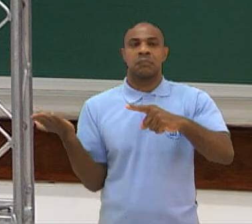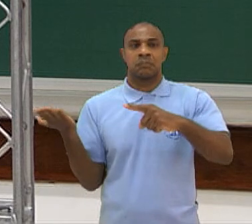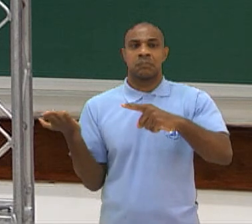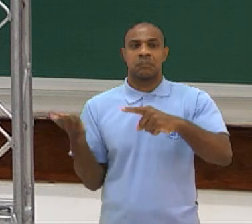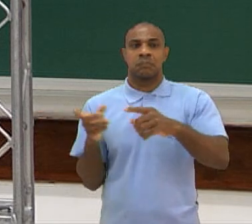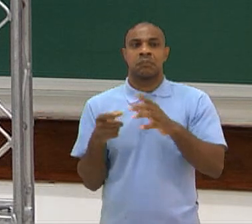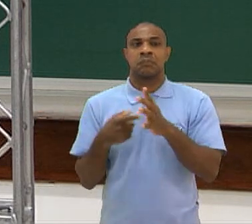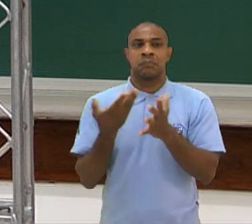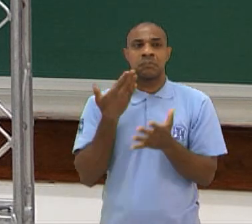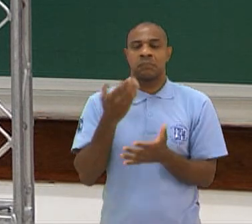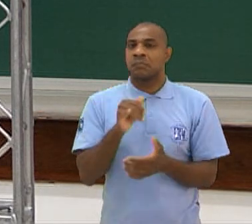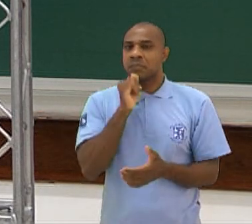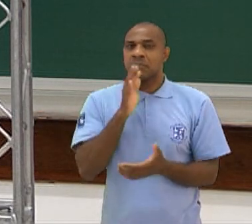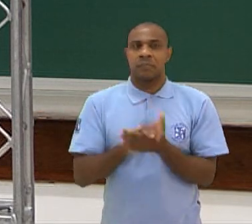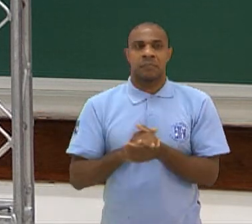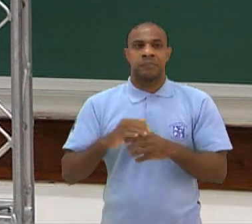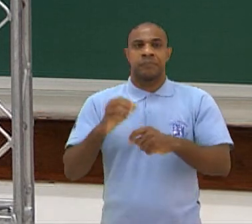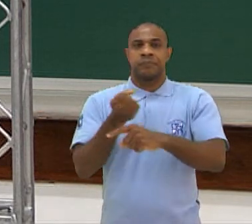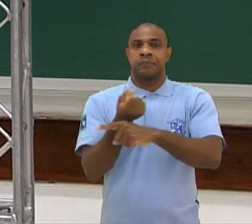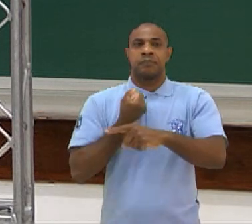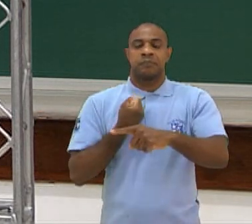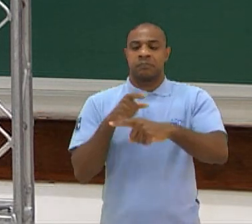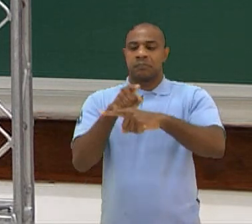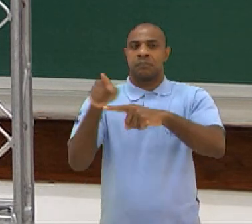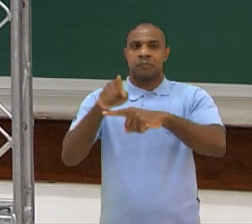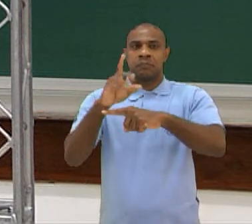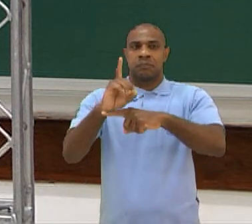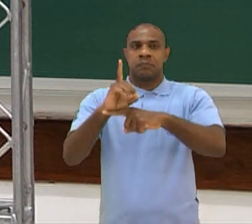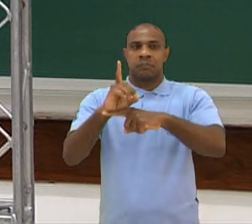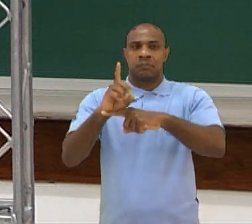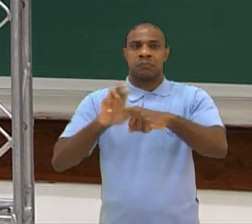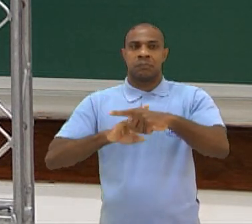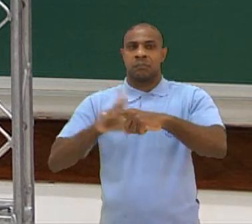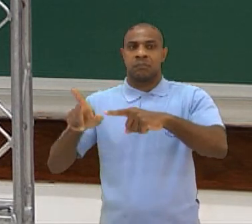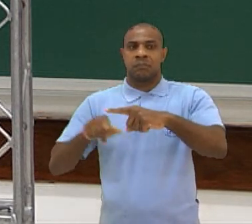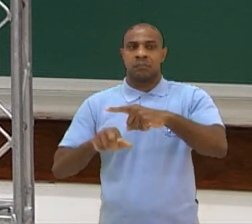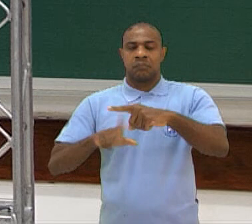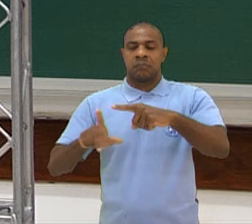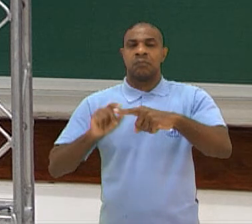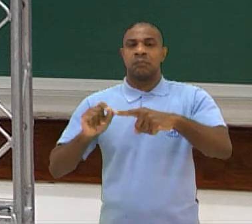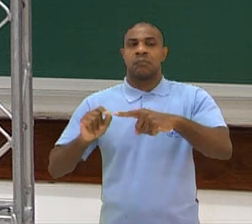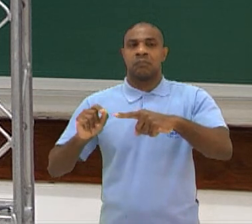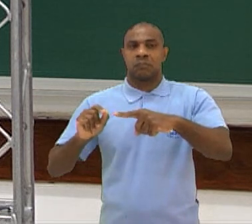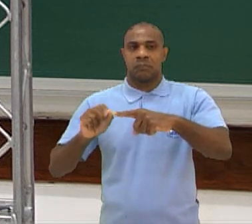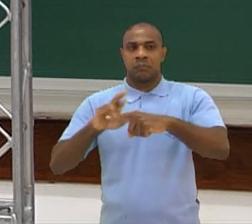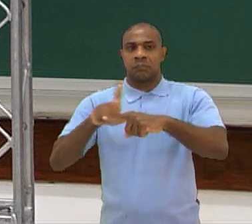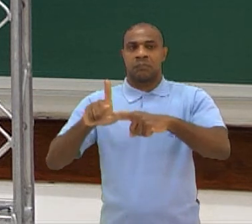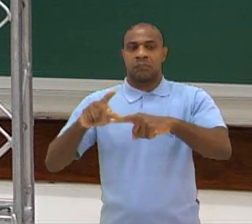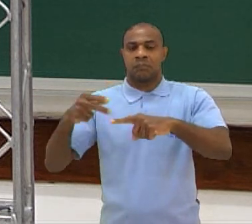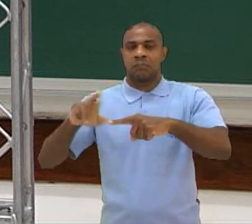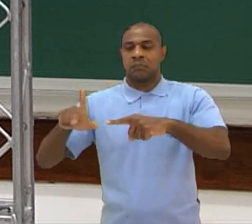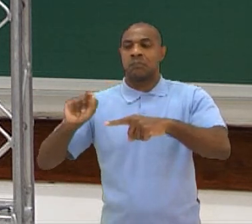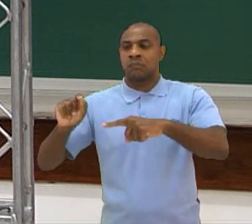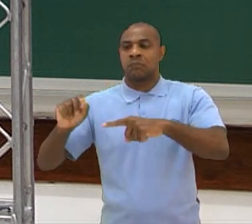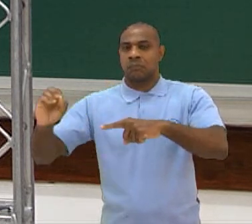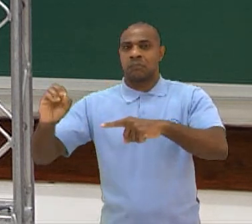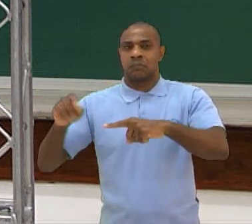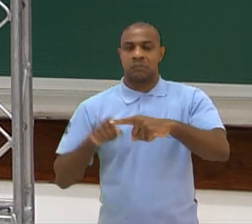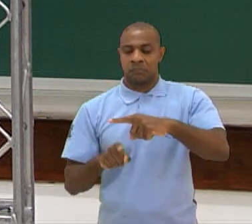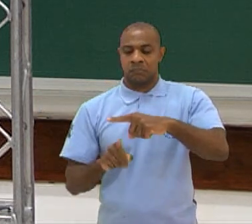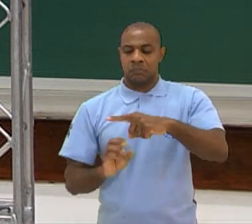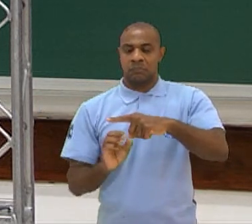onde o número de cima para um sistema impossível vai ser diferente de zero e o número de baixo para um sistema impossível vai ser igual a